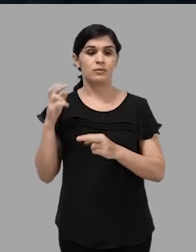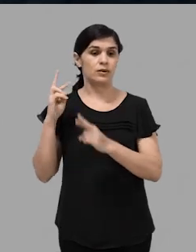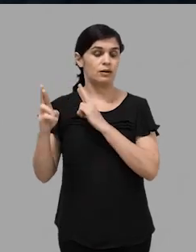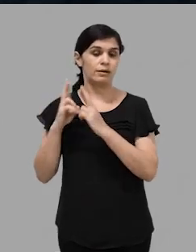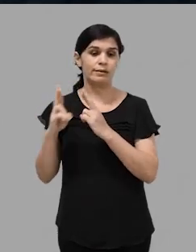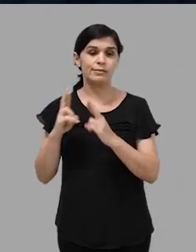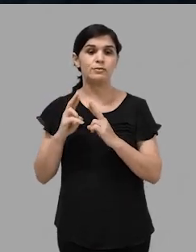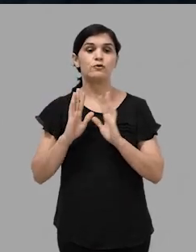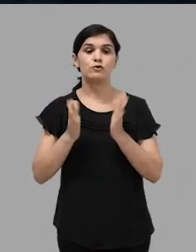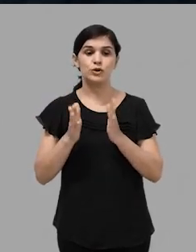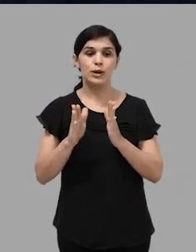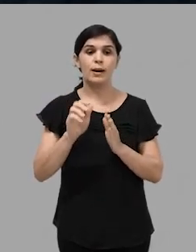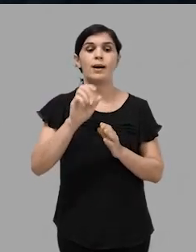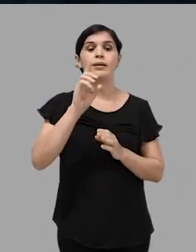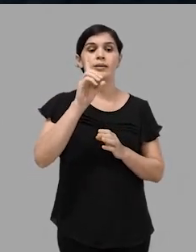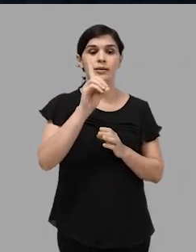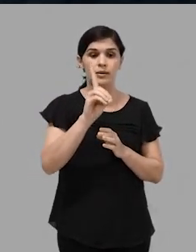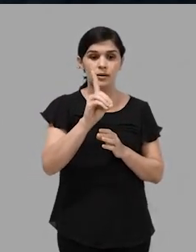ó,